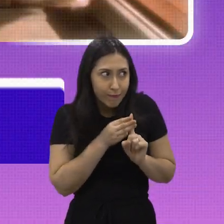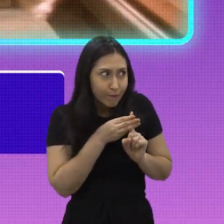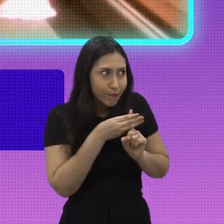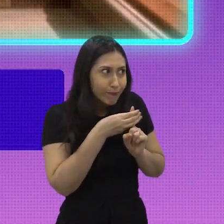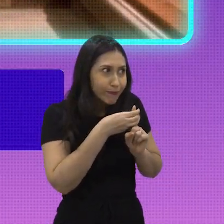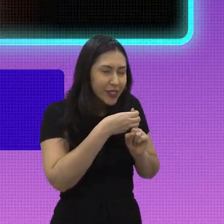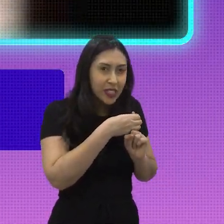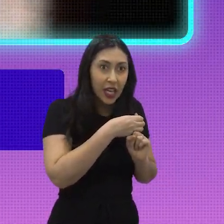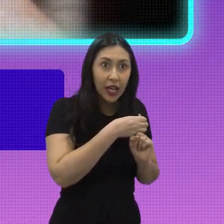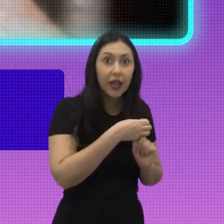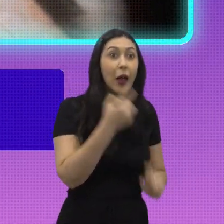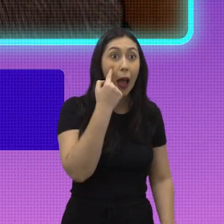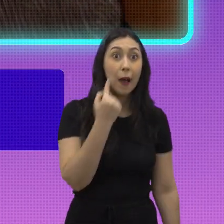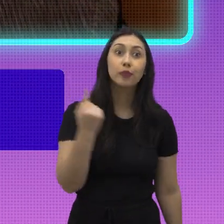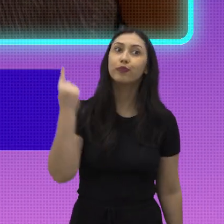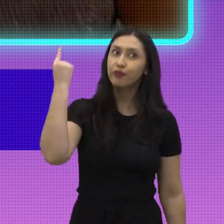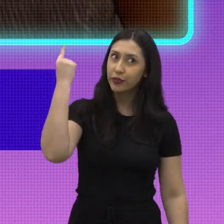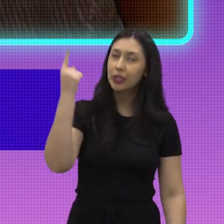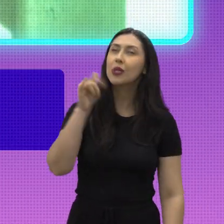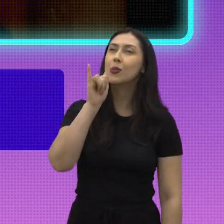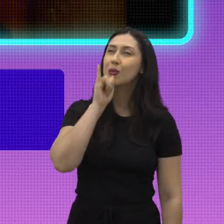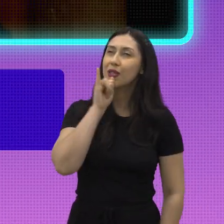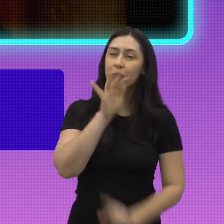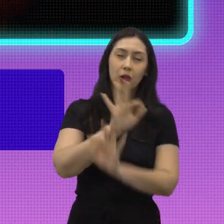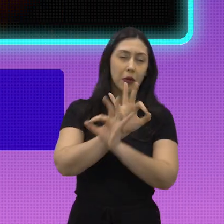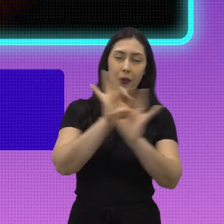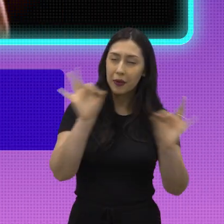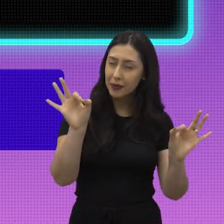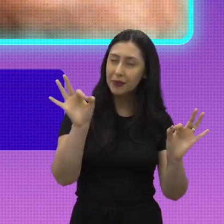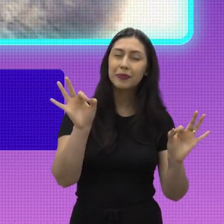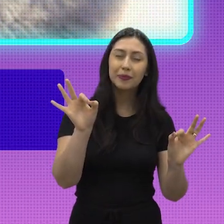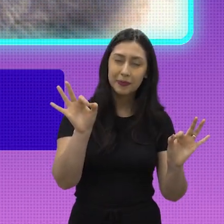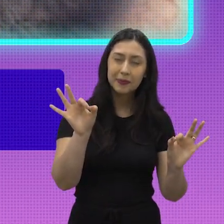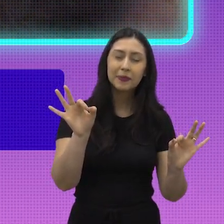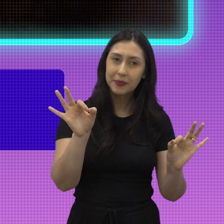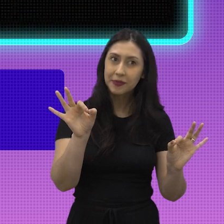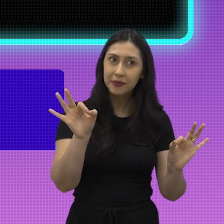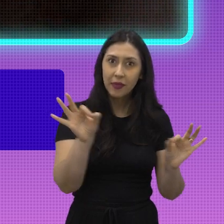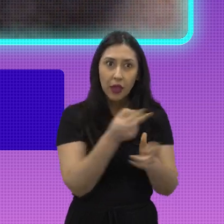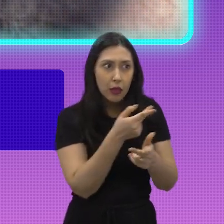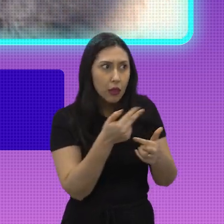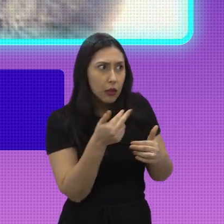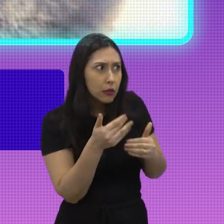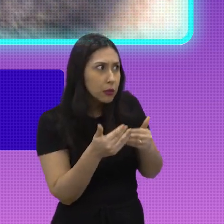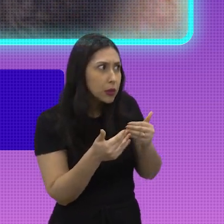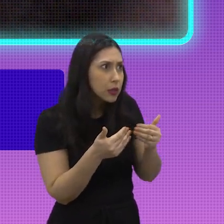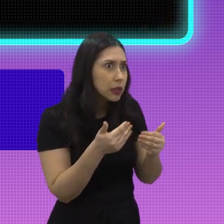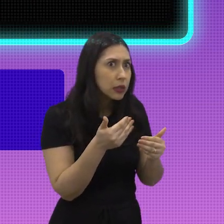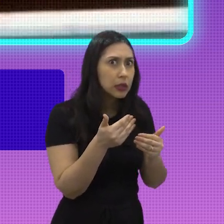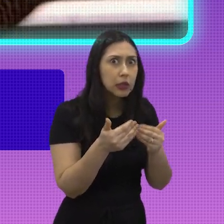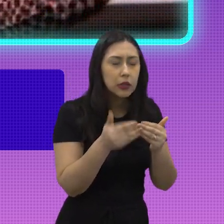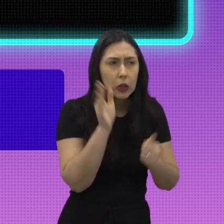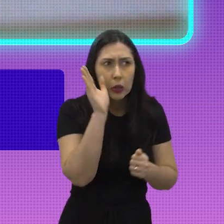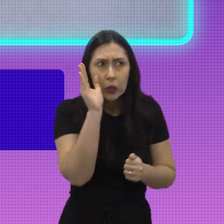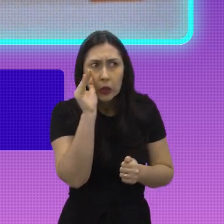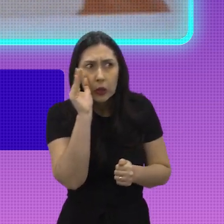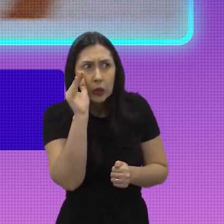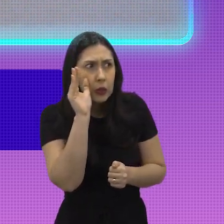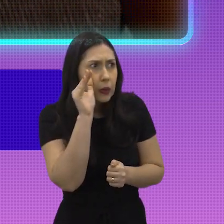as coisas, né? Acho que Psicose seria um bom exemplo desse gênero, né? Então, as coisas vão ali... Tem